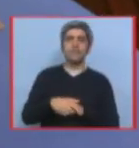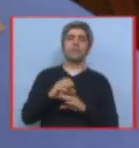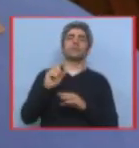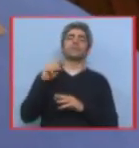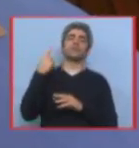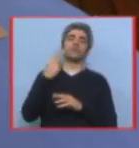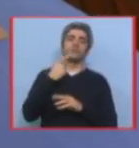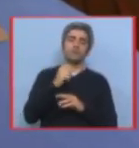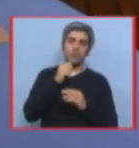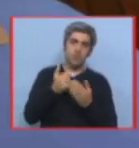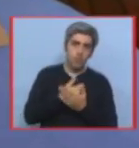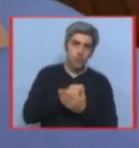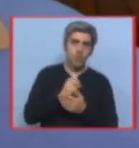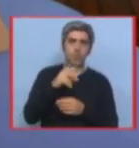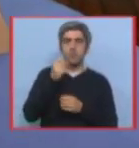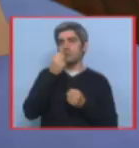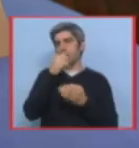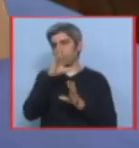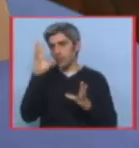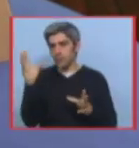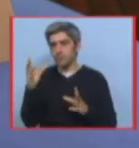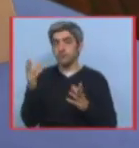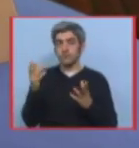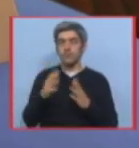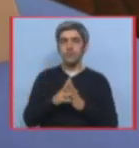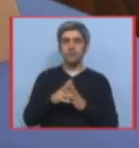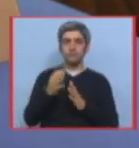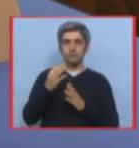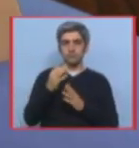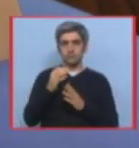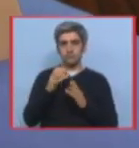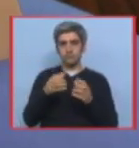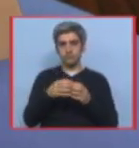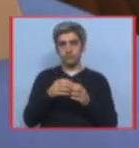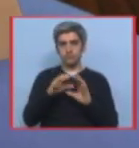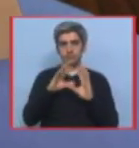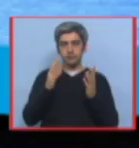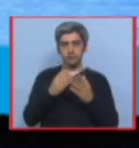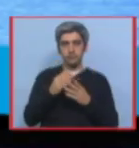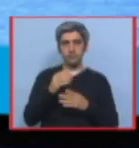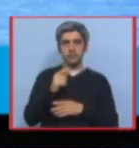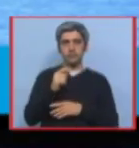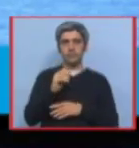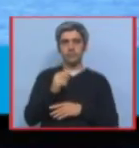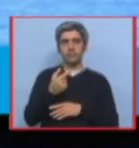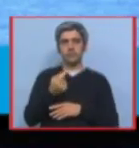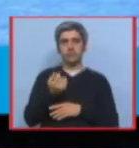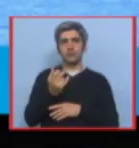Outros diriam que teria morrido ou que se teria perdido, mas então foi convocado o capítulo geral das chamadas